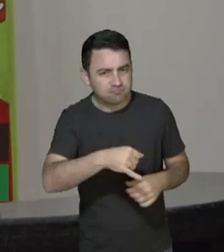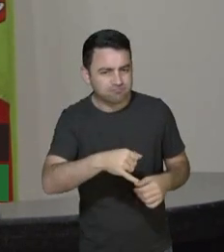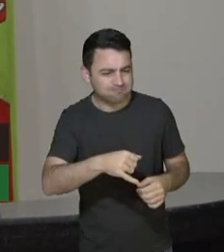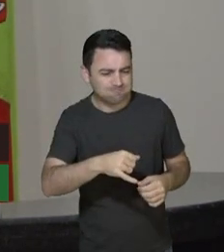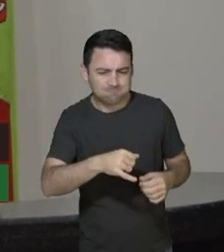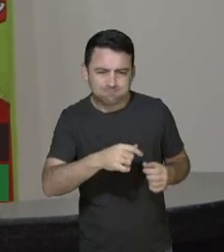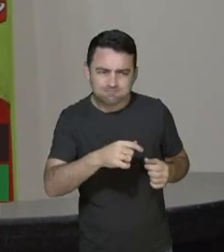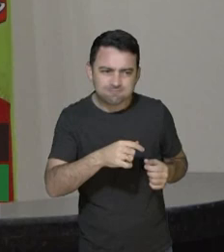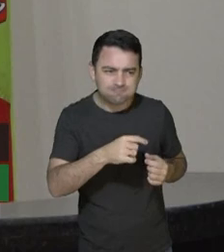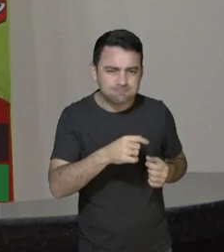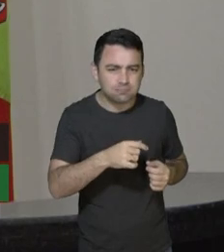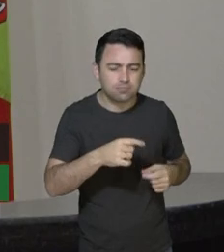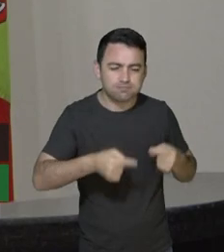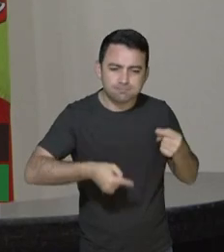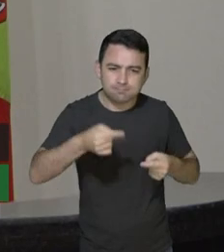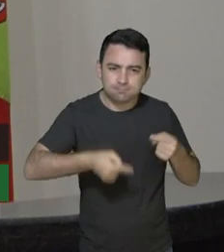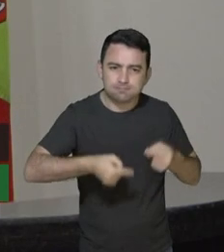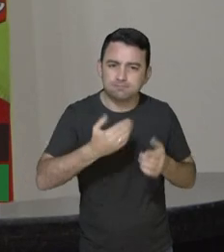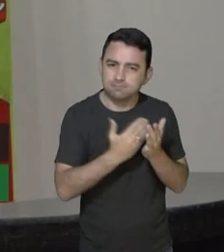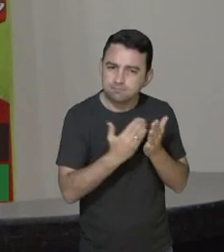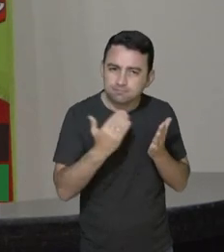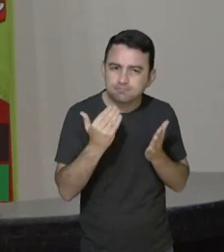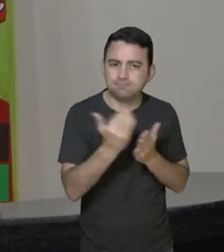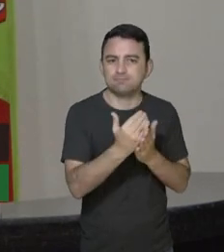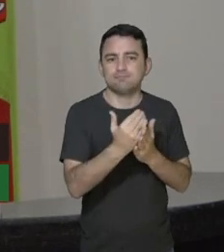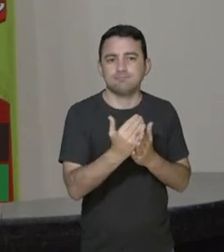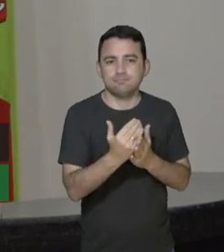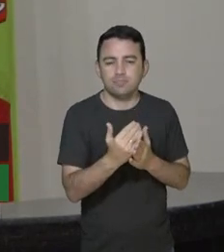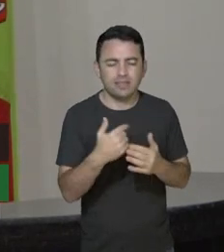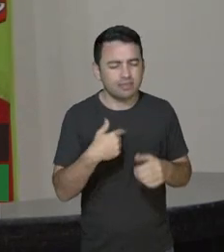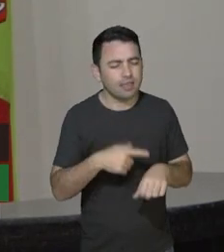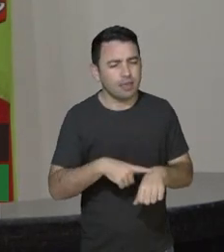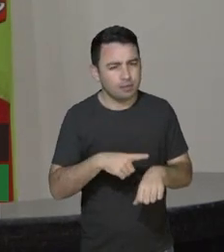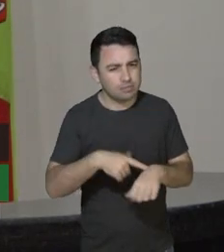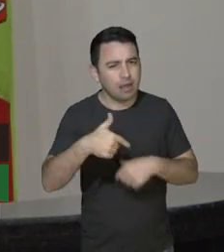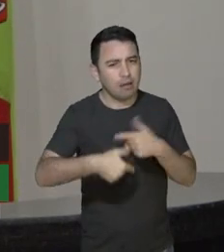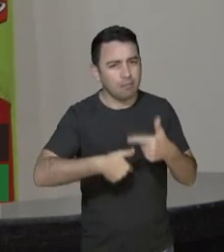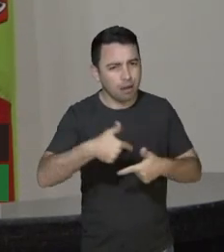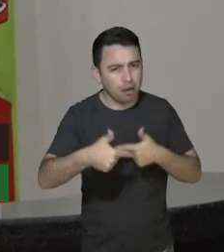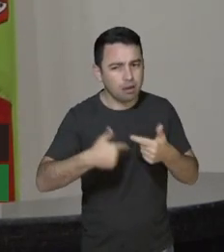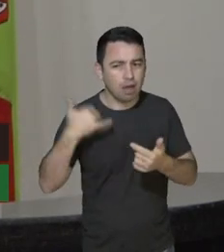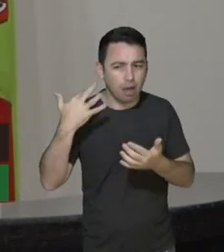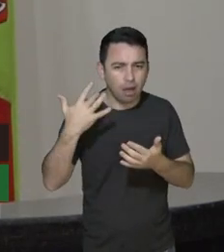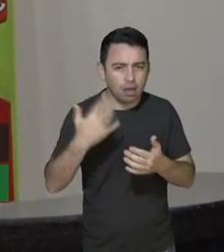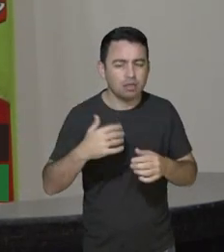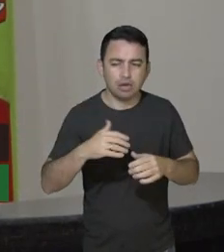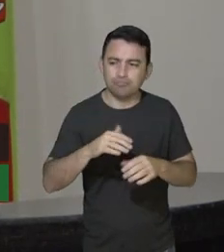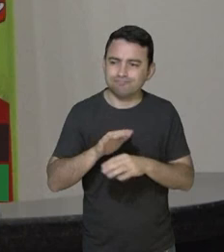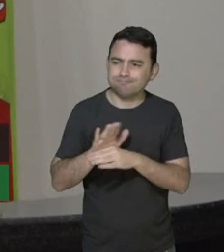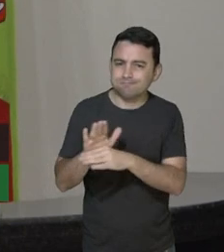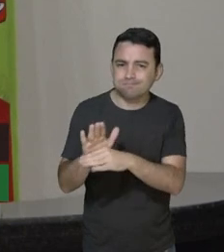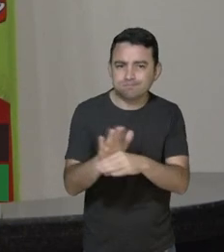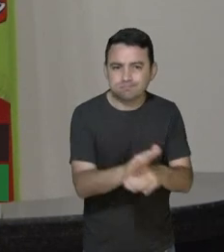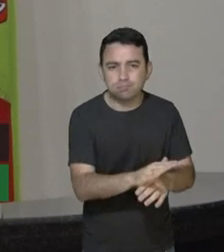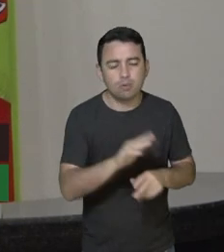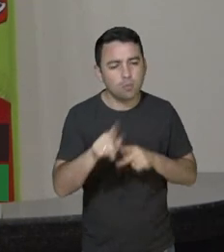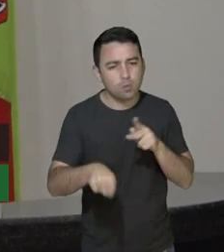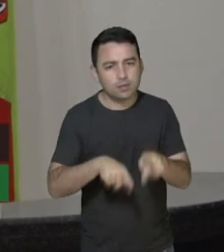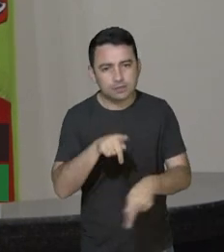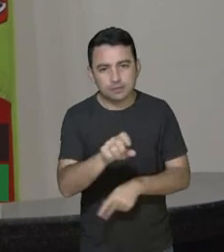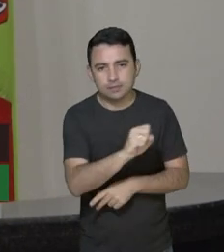combate. Foi um tempo de muito trabalho em favor dos catarinenses, com